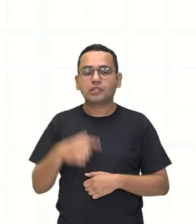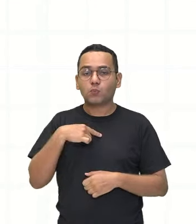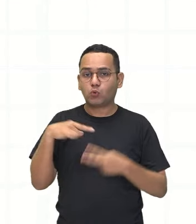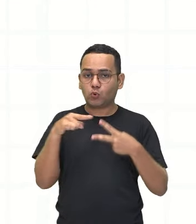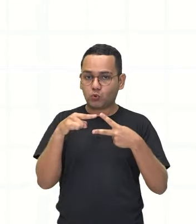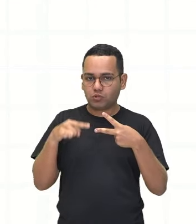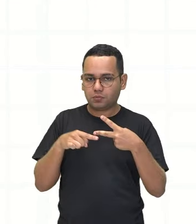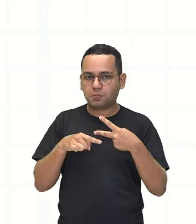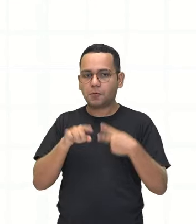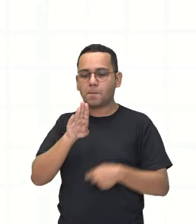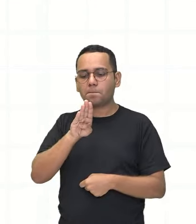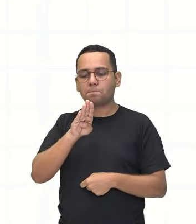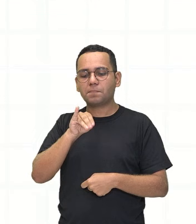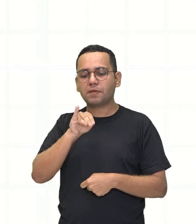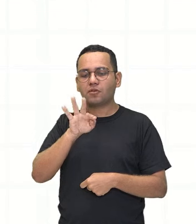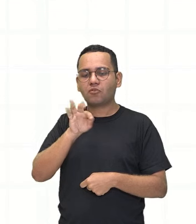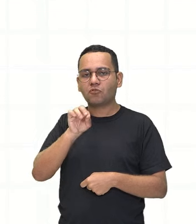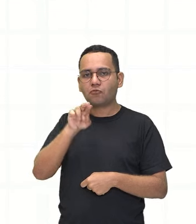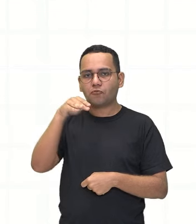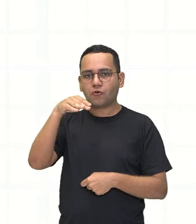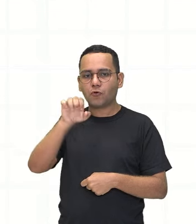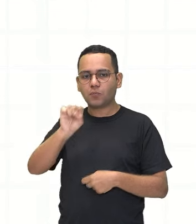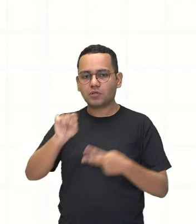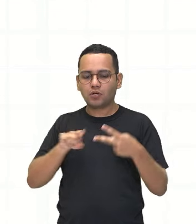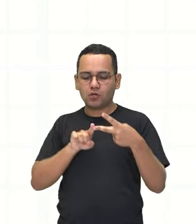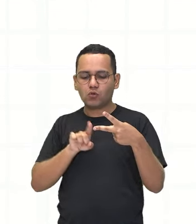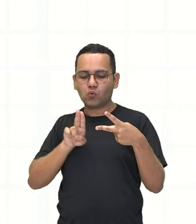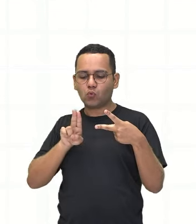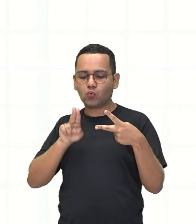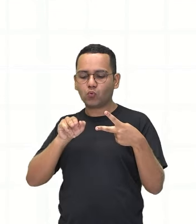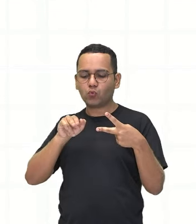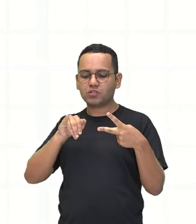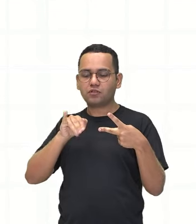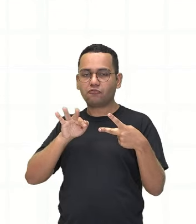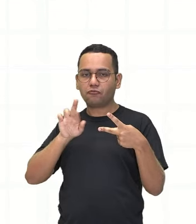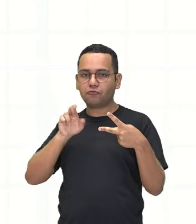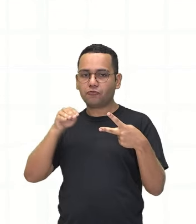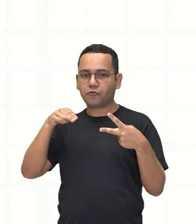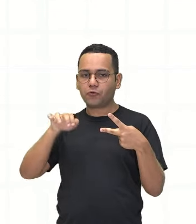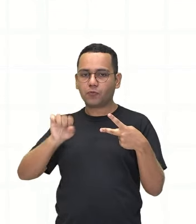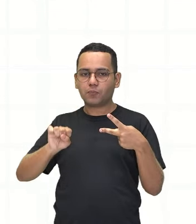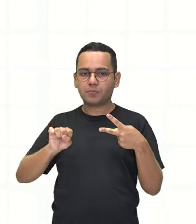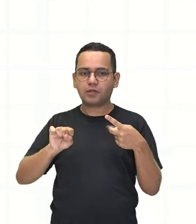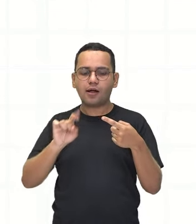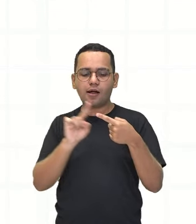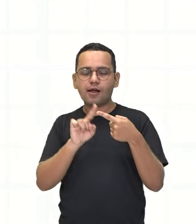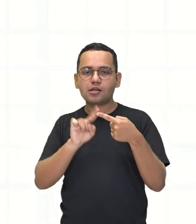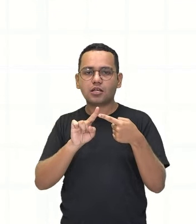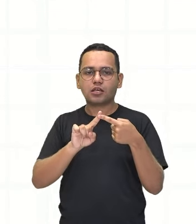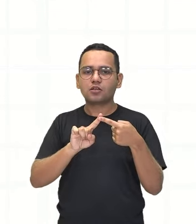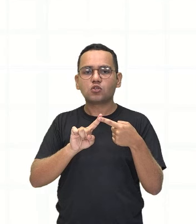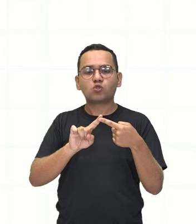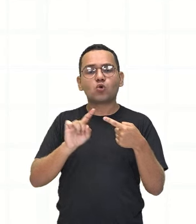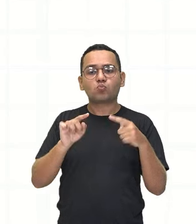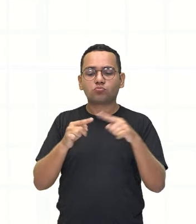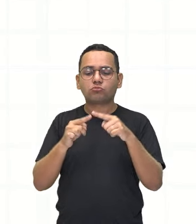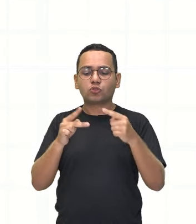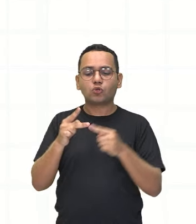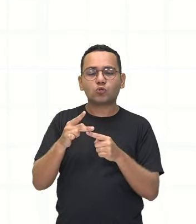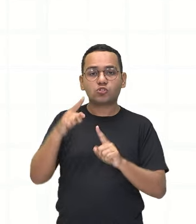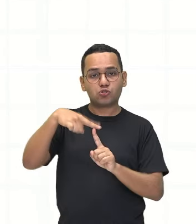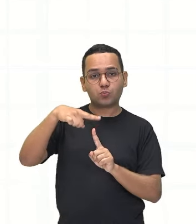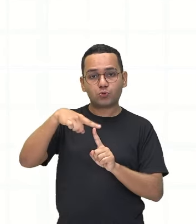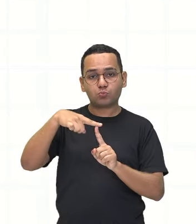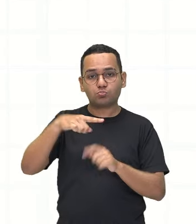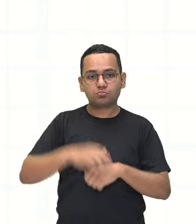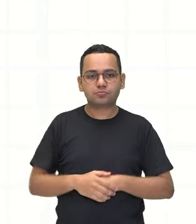os uniformes. Como vocês observam aí, biforme significa duas formas. A palavra bi significa